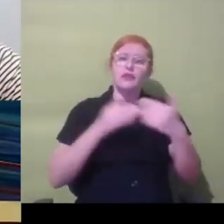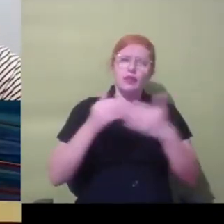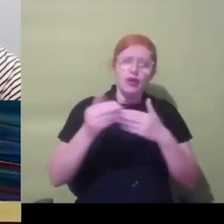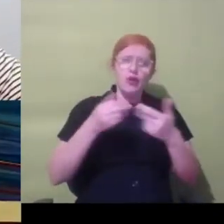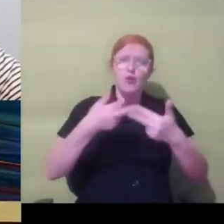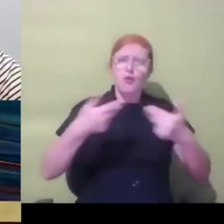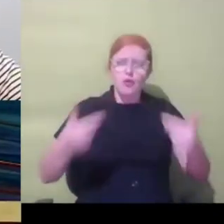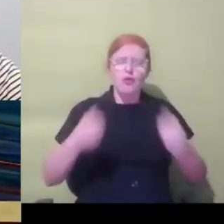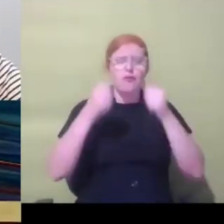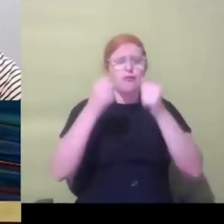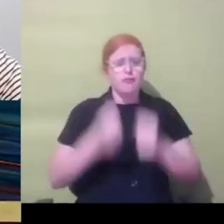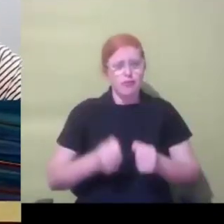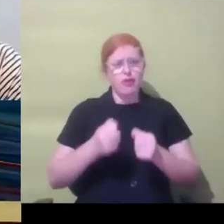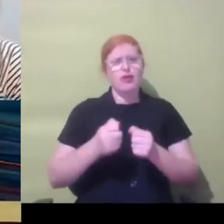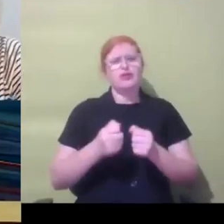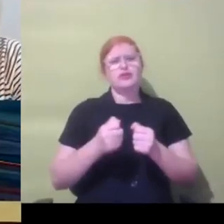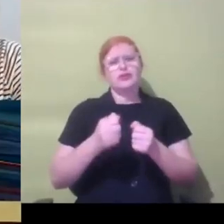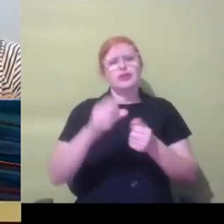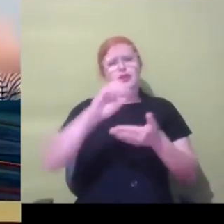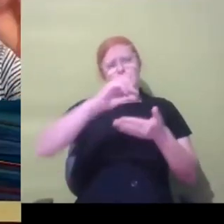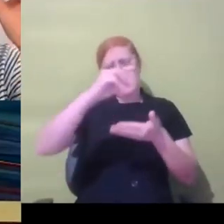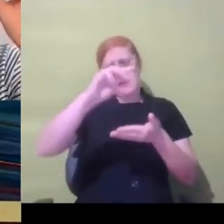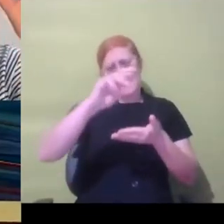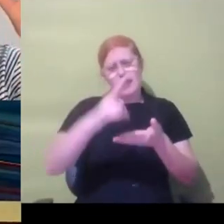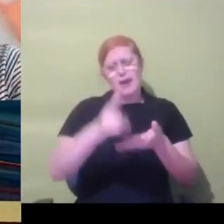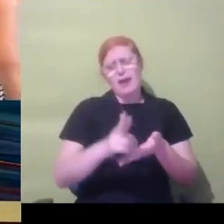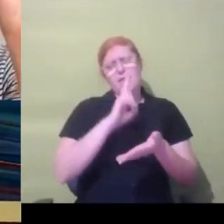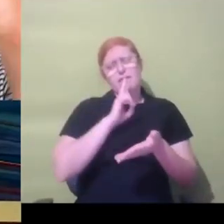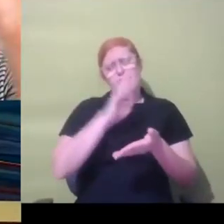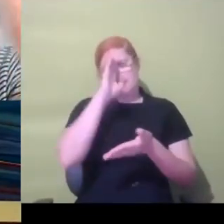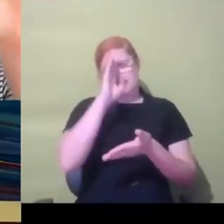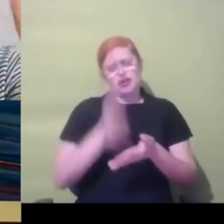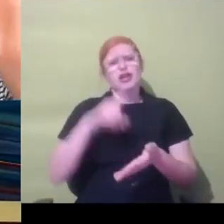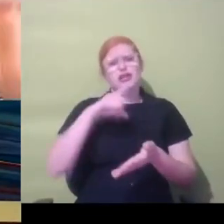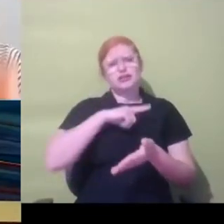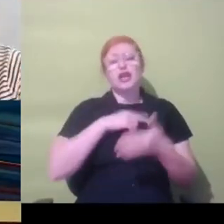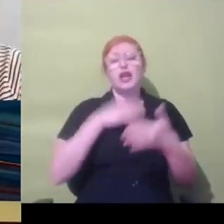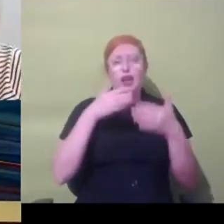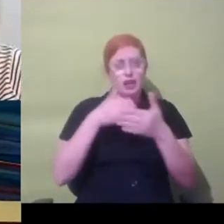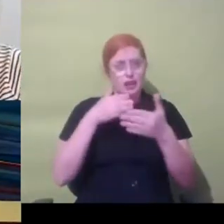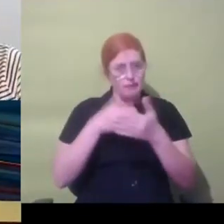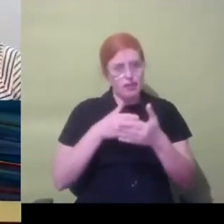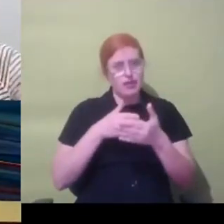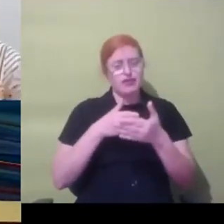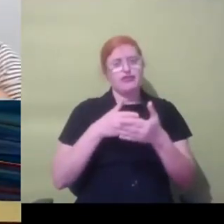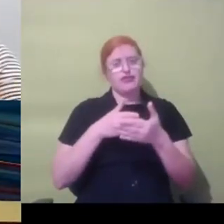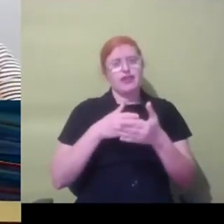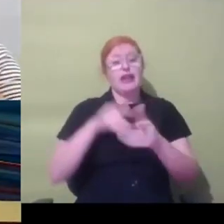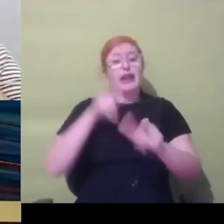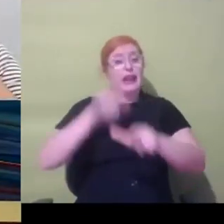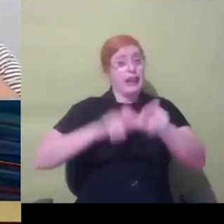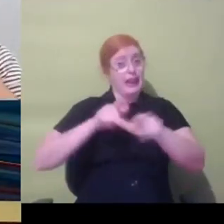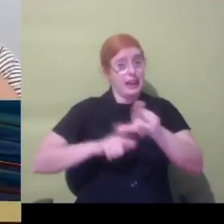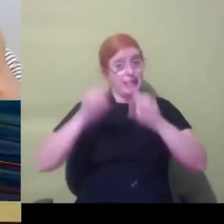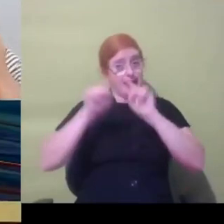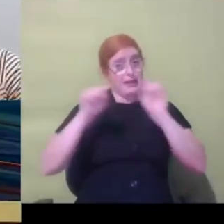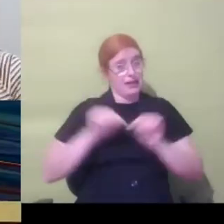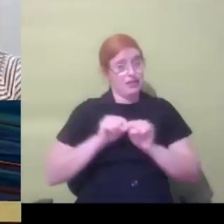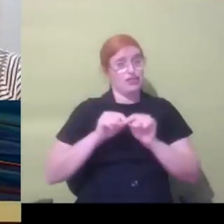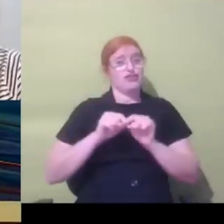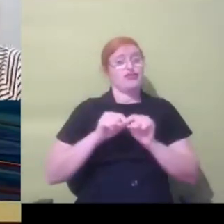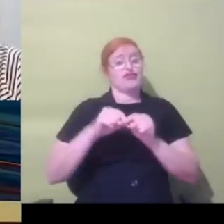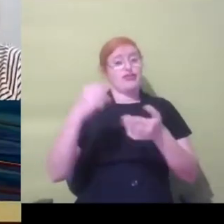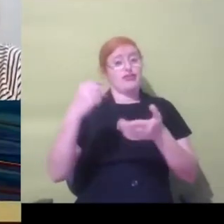mensagem direta também, né? Porque também eu lembro que tem um mensagem. limite de caracteres, né, Isso. na caixinha de